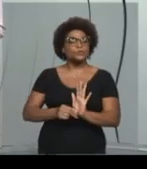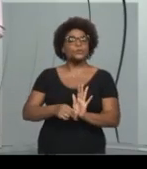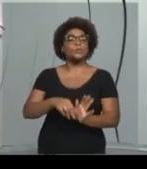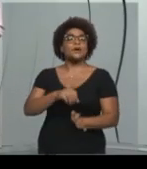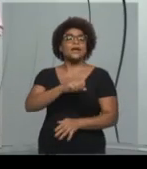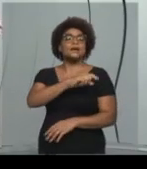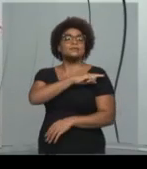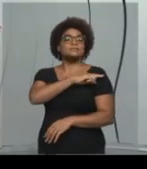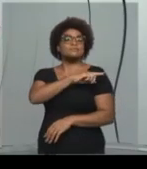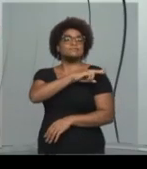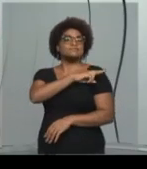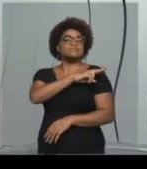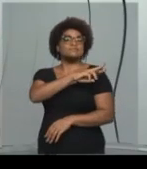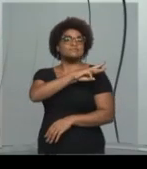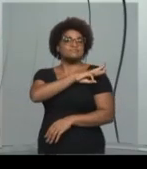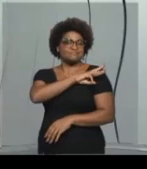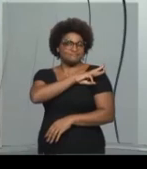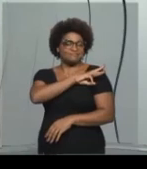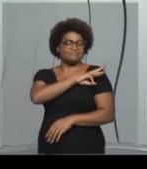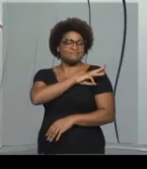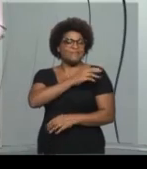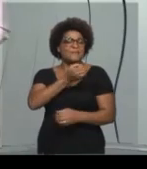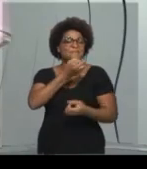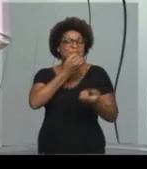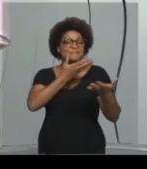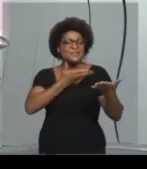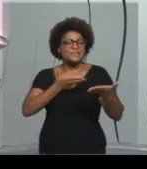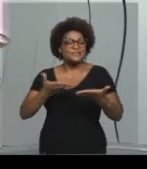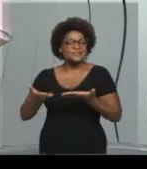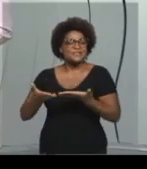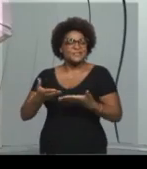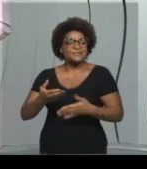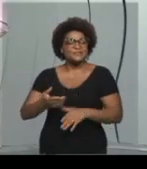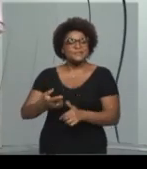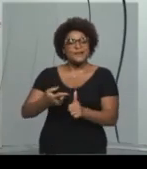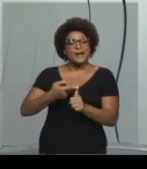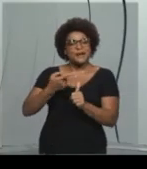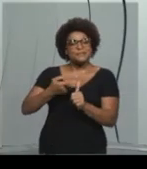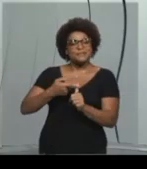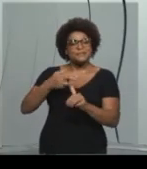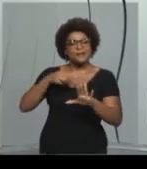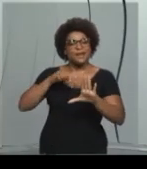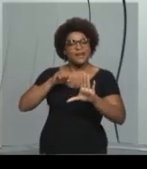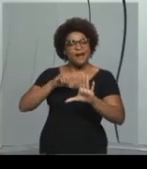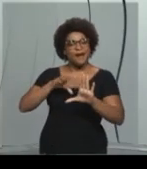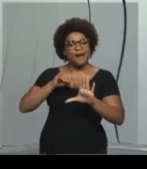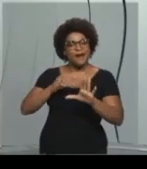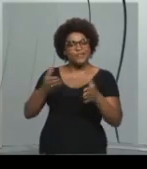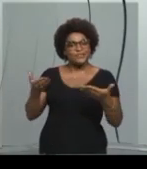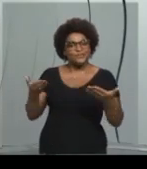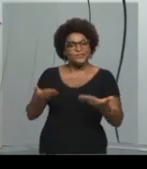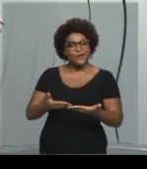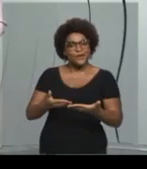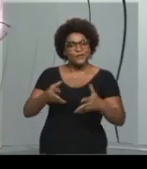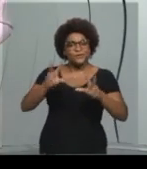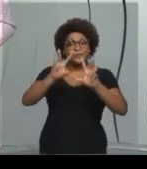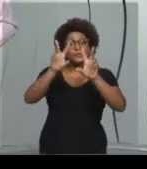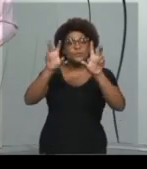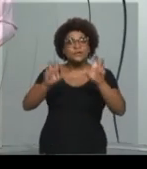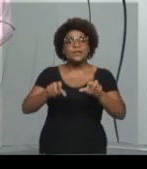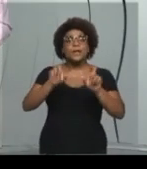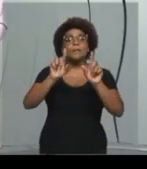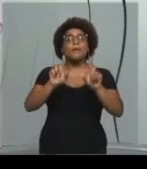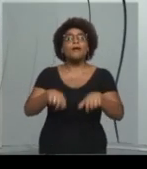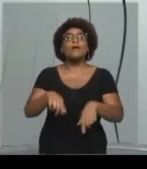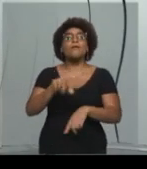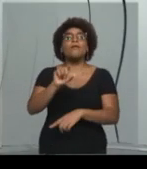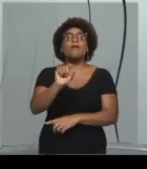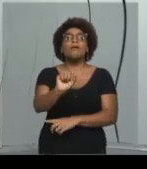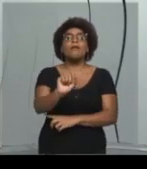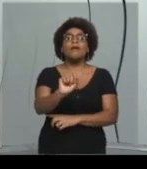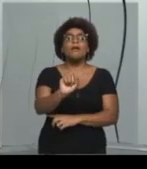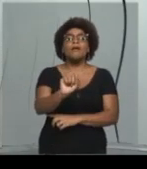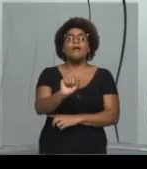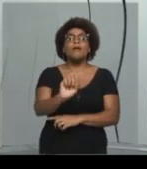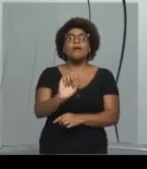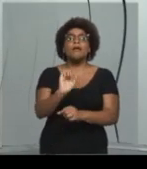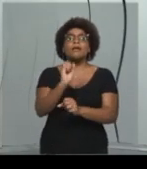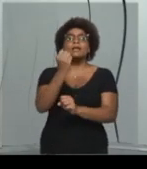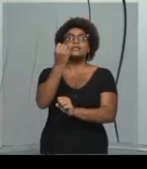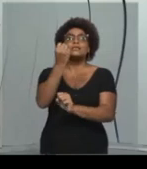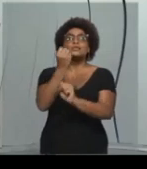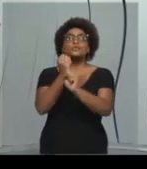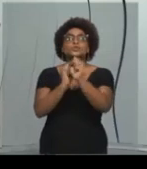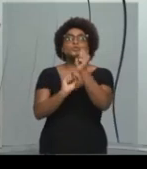bem-vinda a essa nossa primeira aula de hoje, cujo tema é a indústria cultural. Durante os seus anos